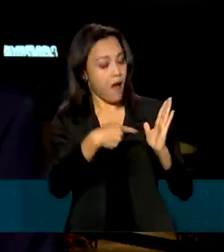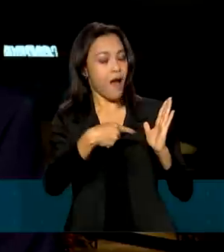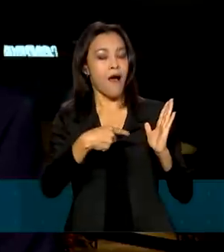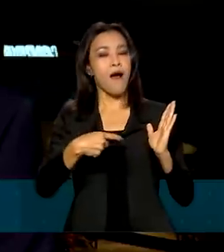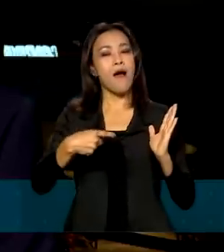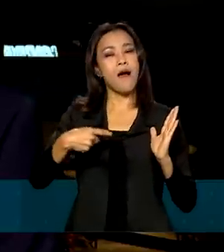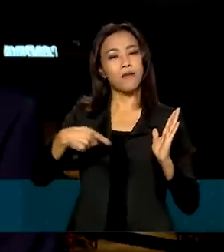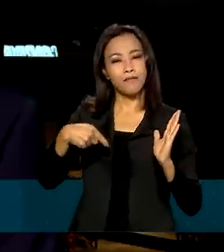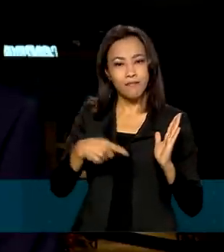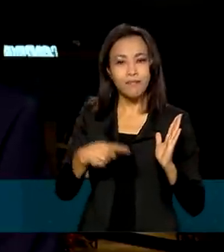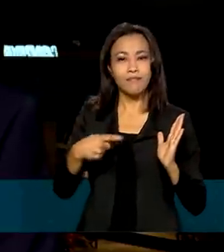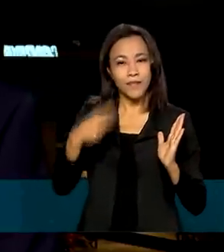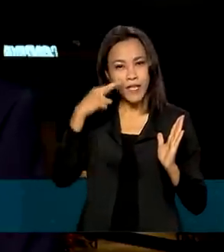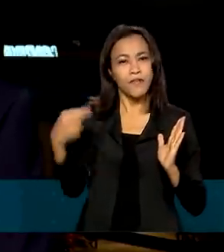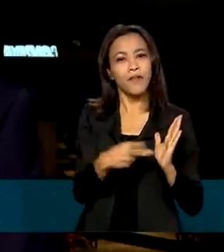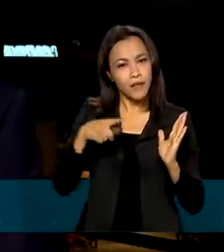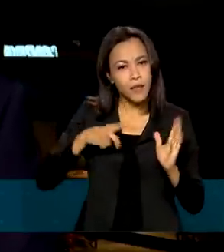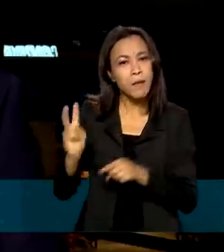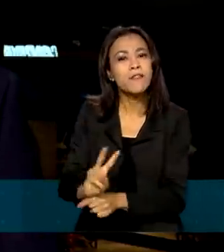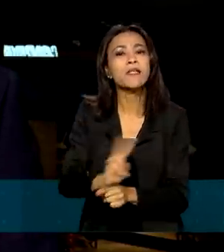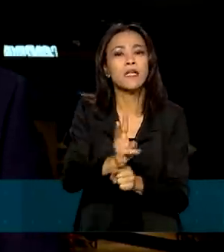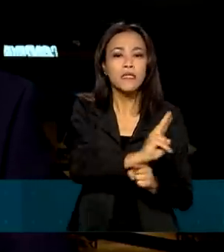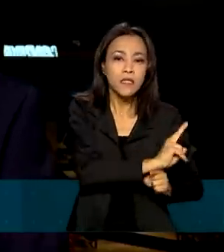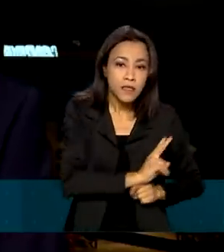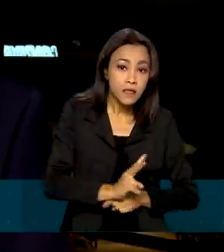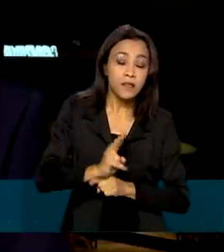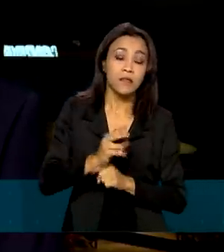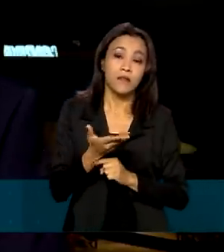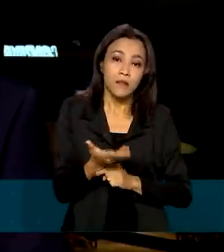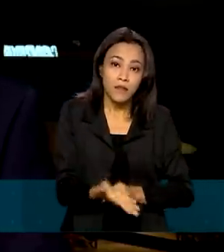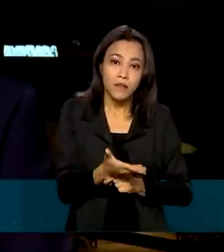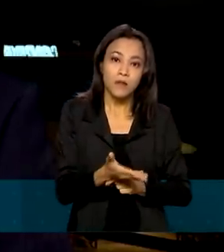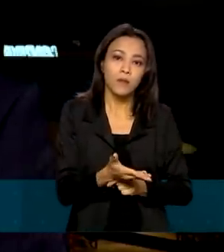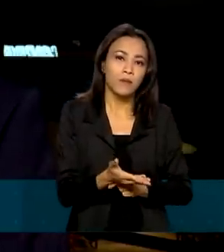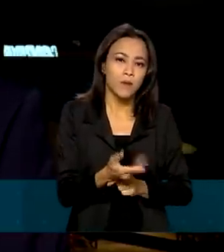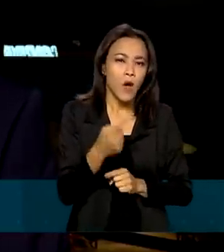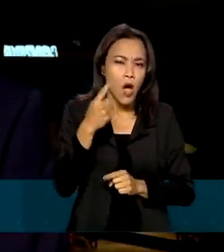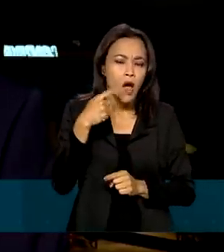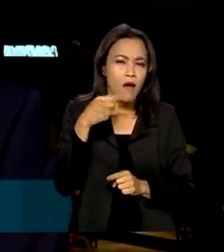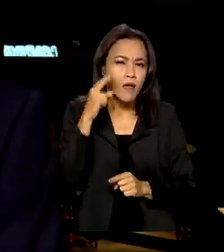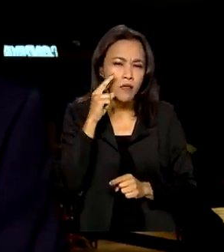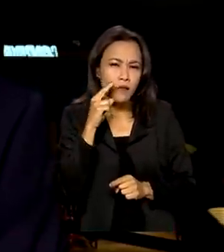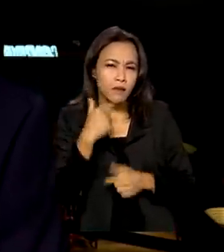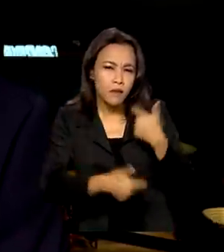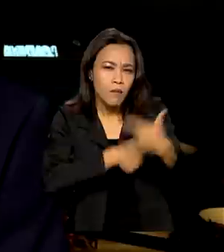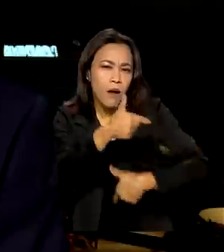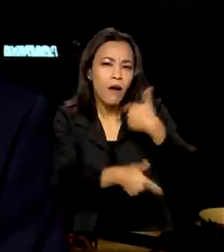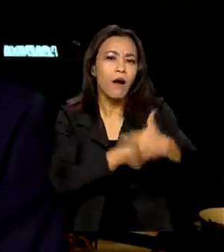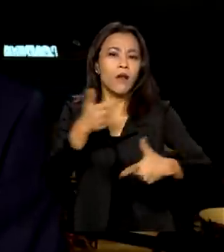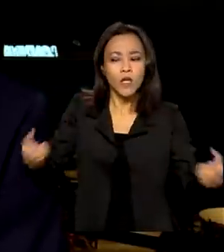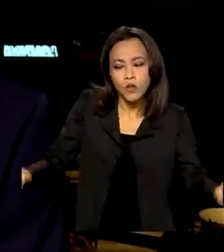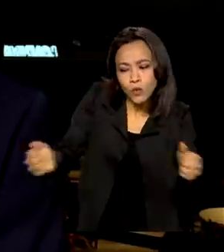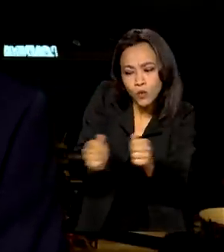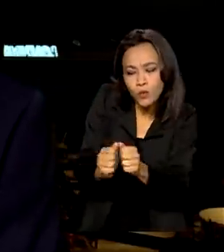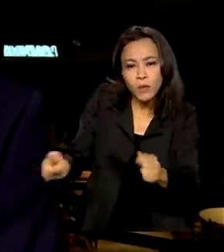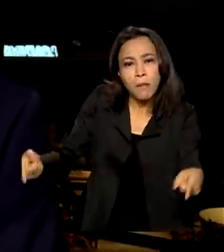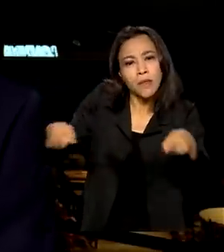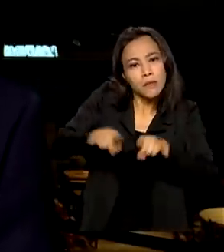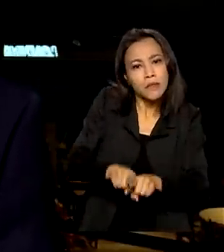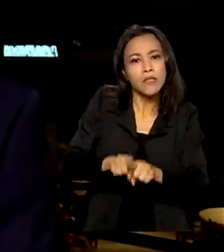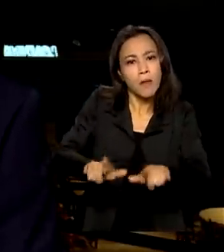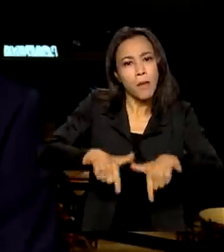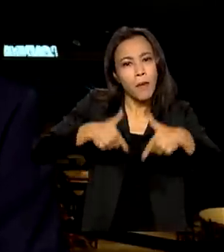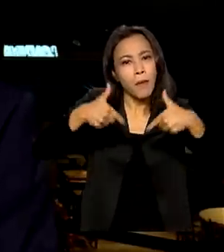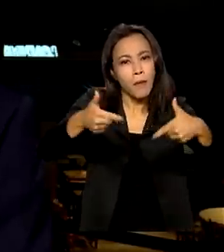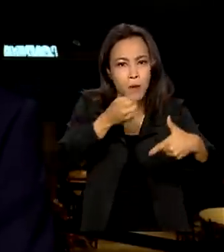eles vêm fiscalizar também mas eles desenvolvem eles trabalham a gente constrói junto e isso permite